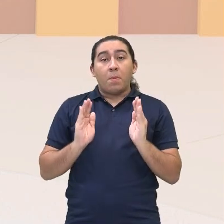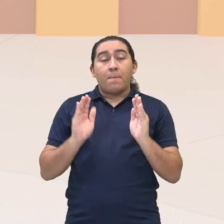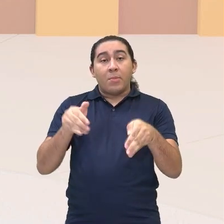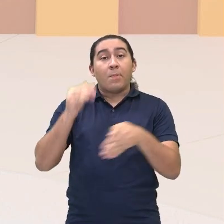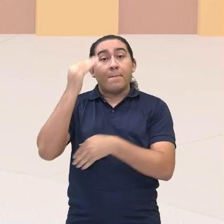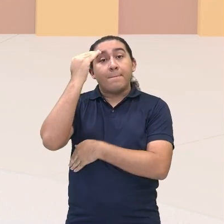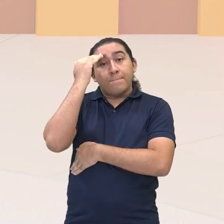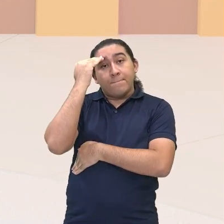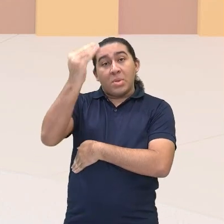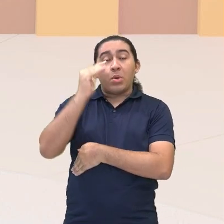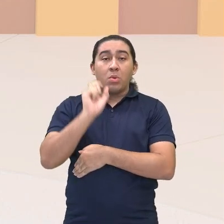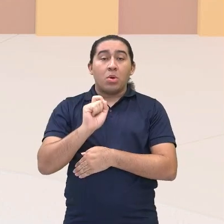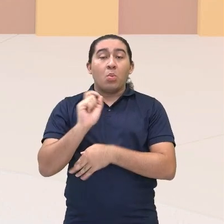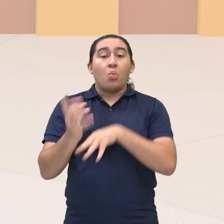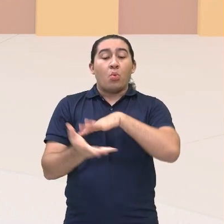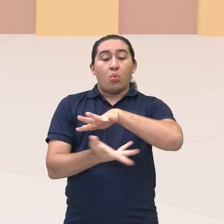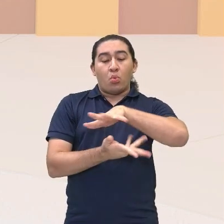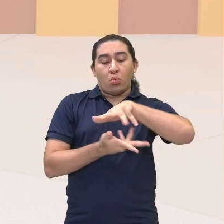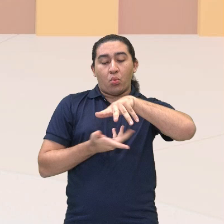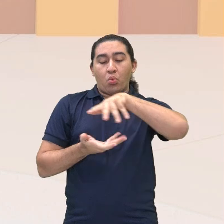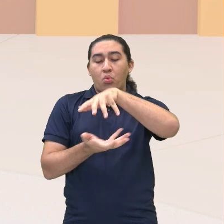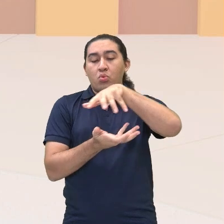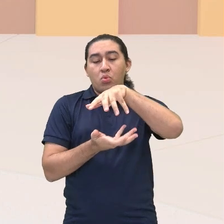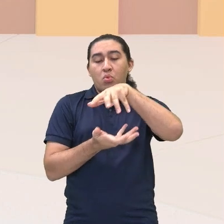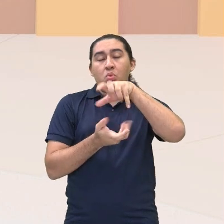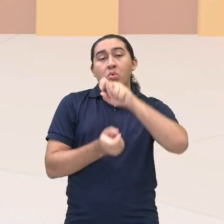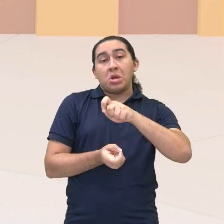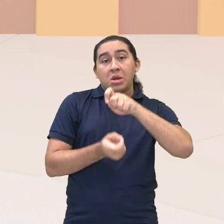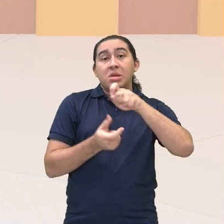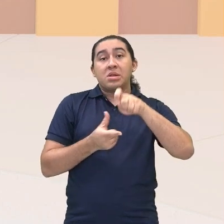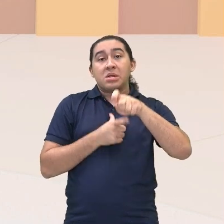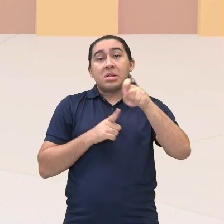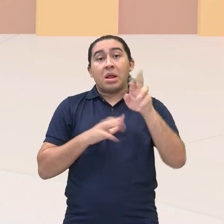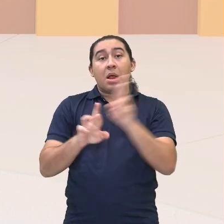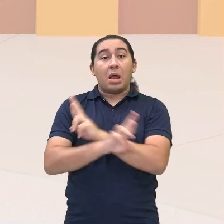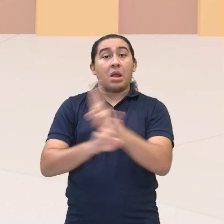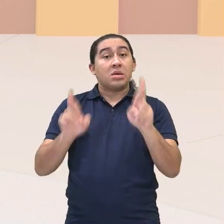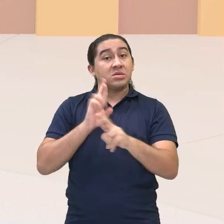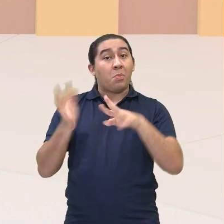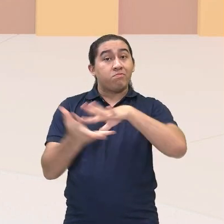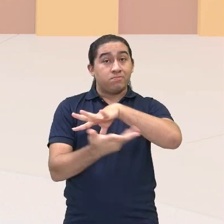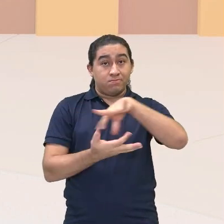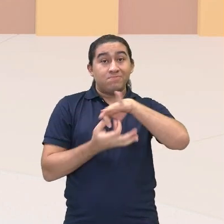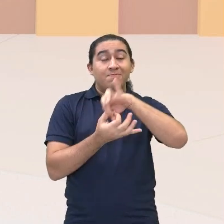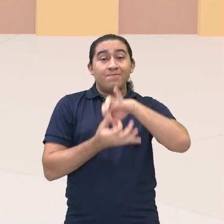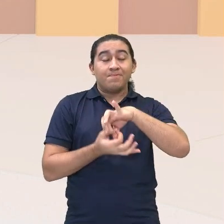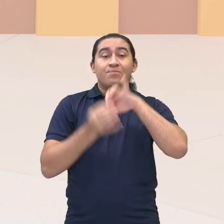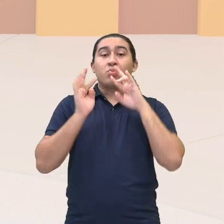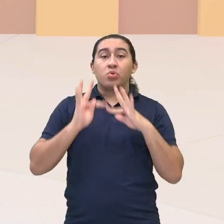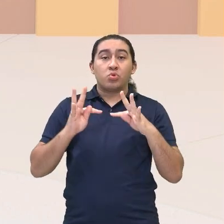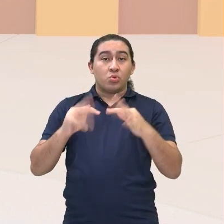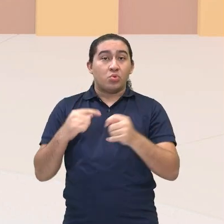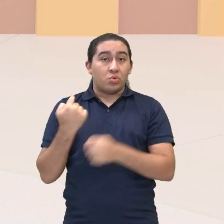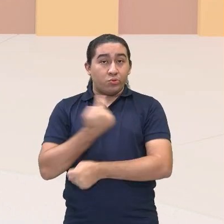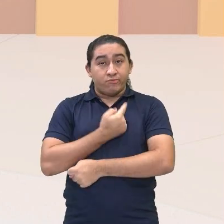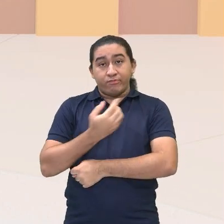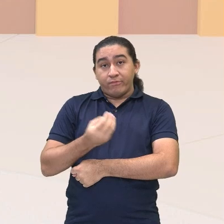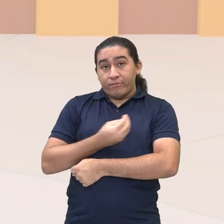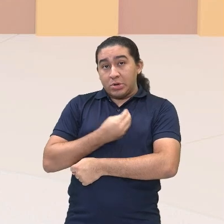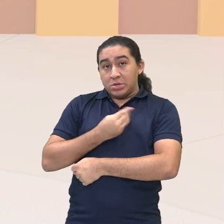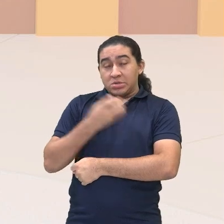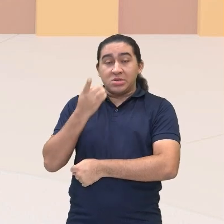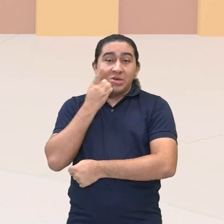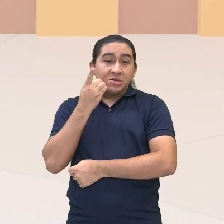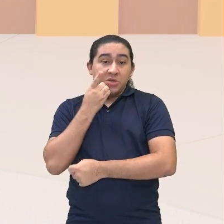um mundo cada vez mais o que? Interligado com tudo isso que a gente vive no nosso cotidiano. Então,